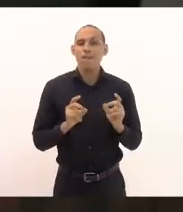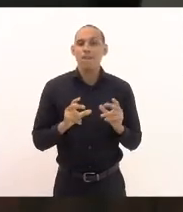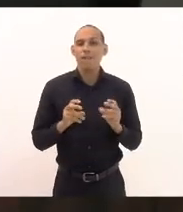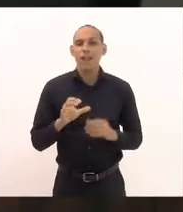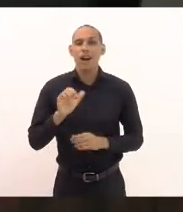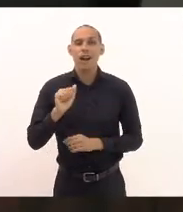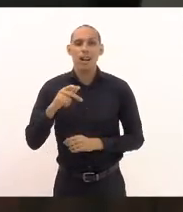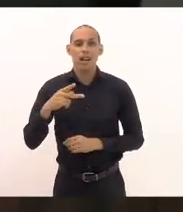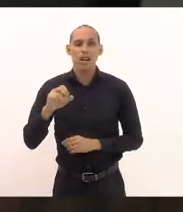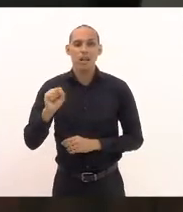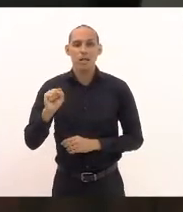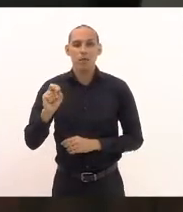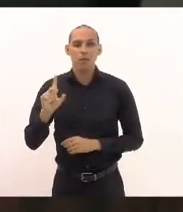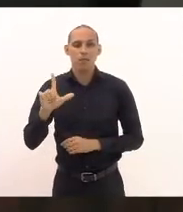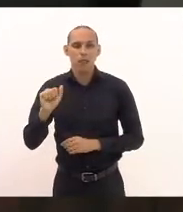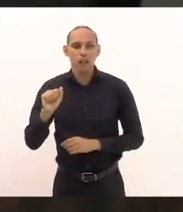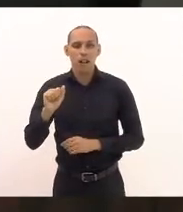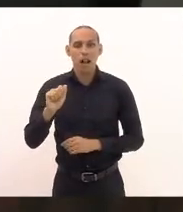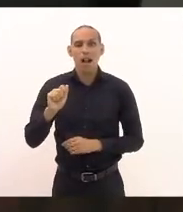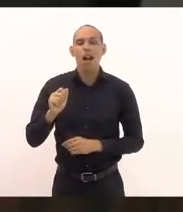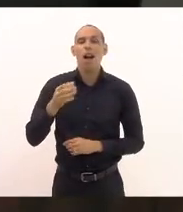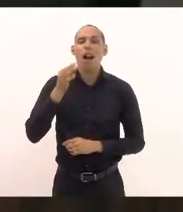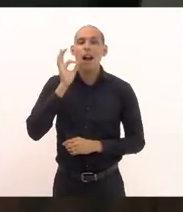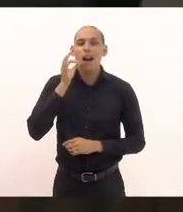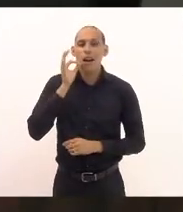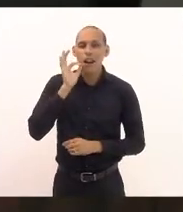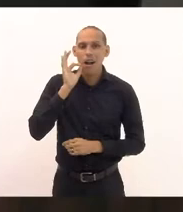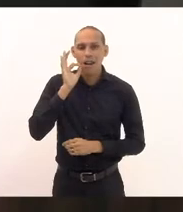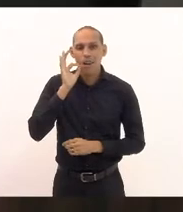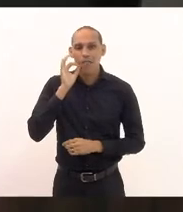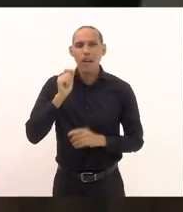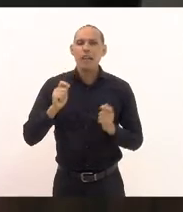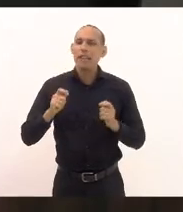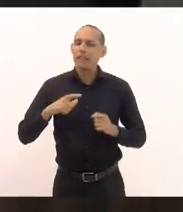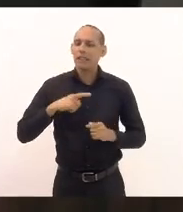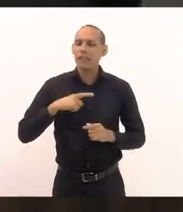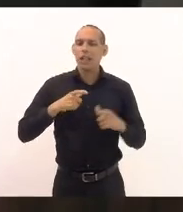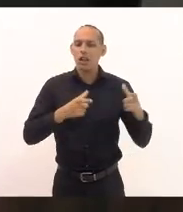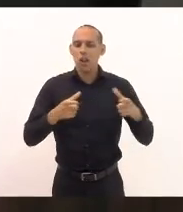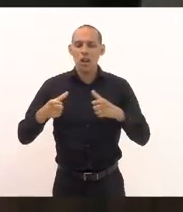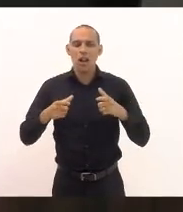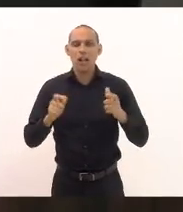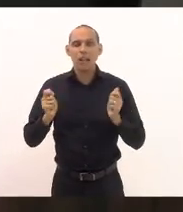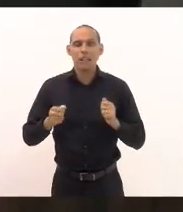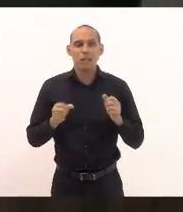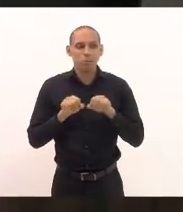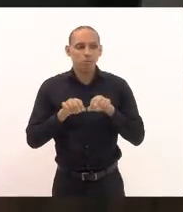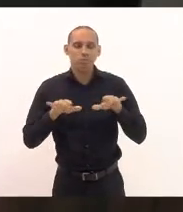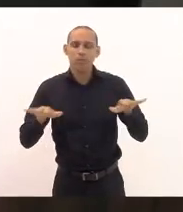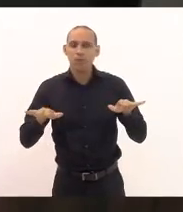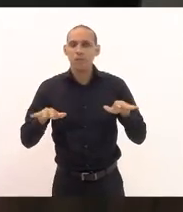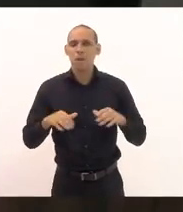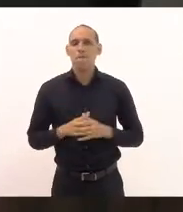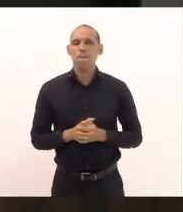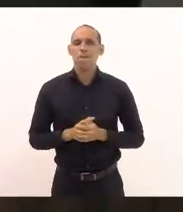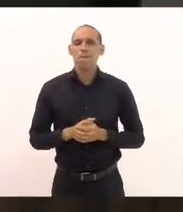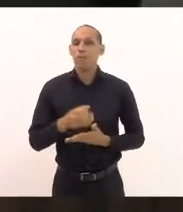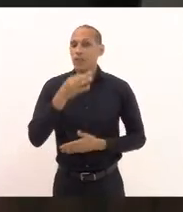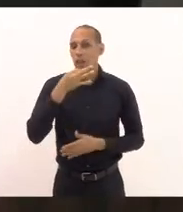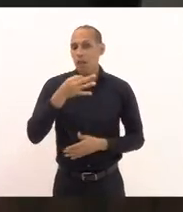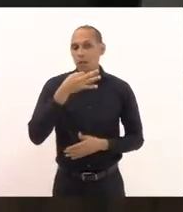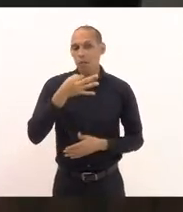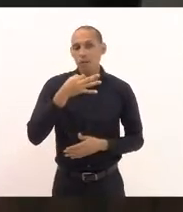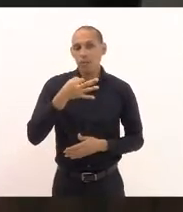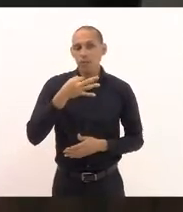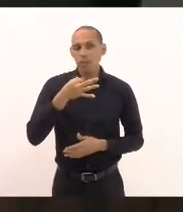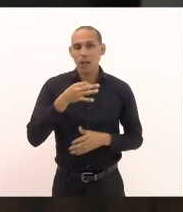a disponibilizar pontos de recebimento de invólucros utilizados e dar outras providências. Pareceres. As emendas de plenário